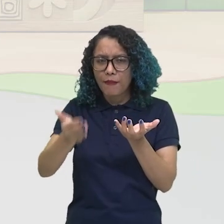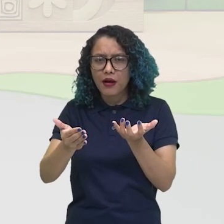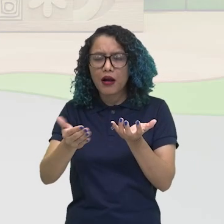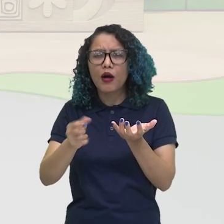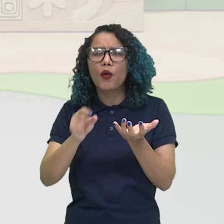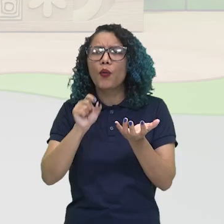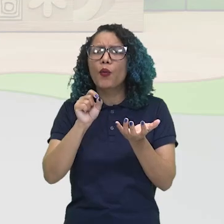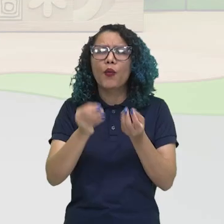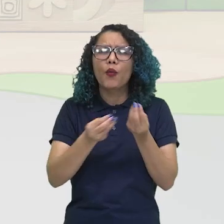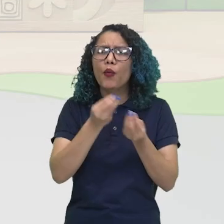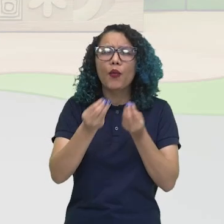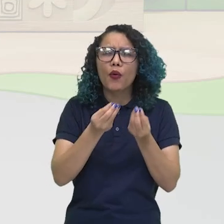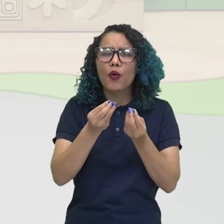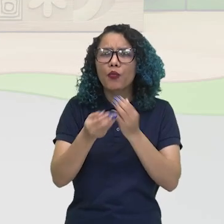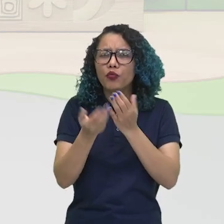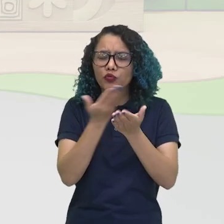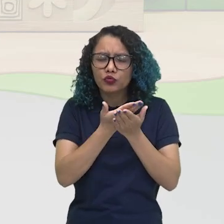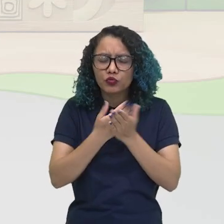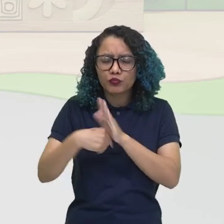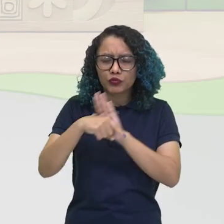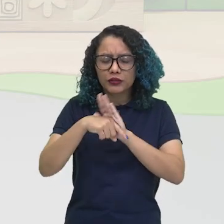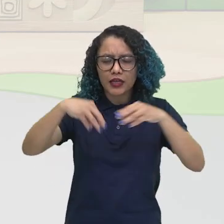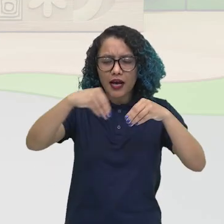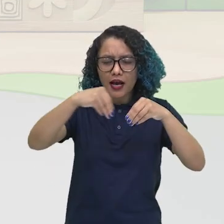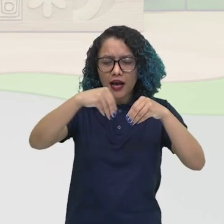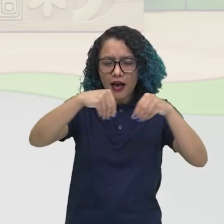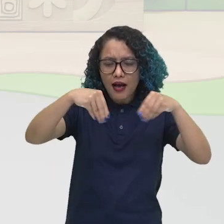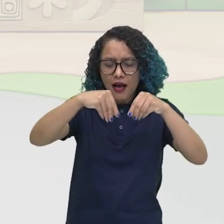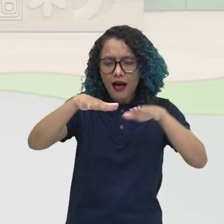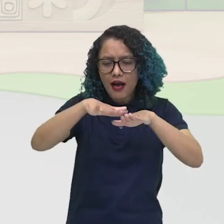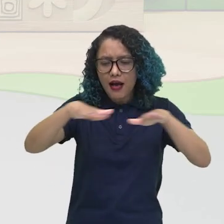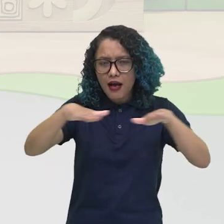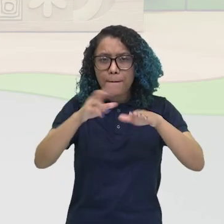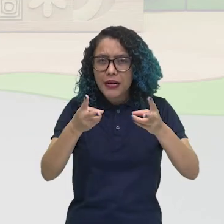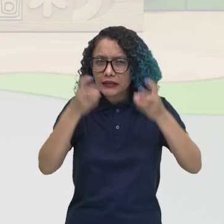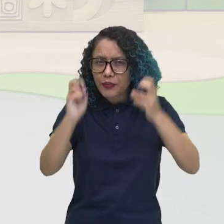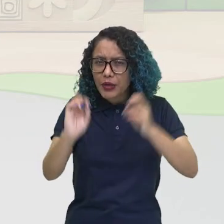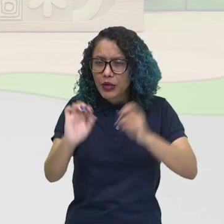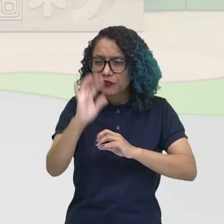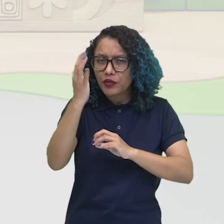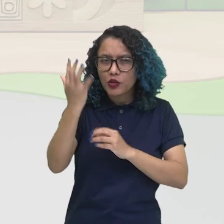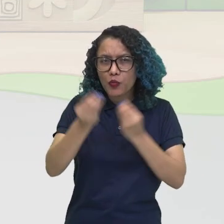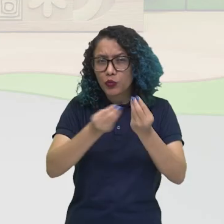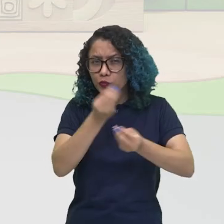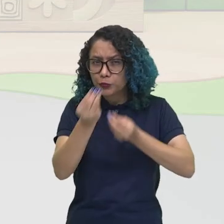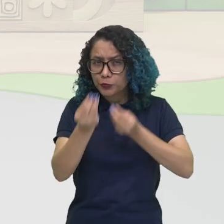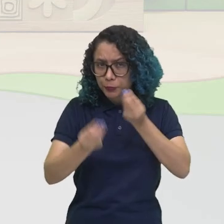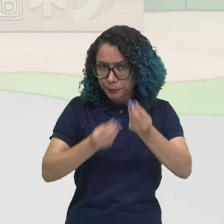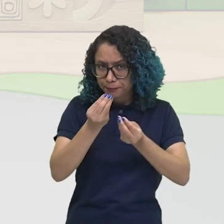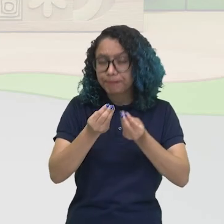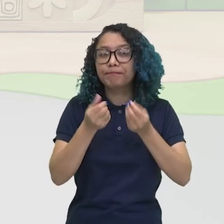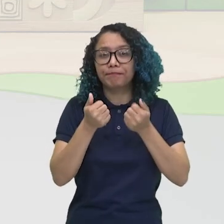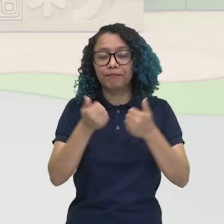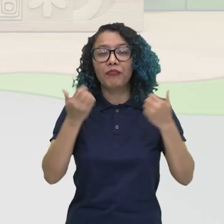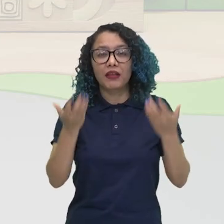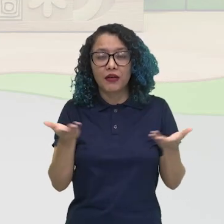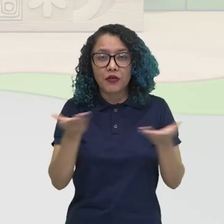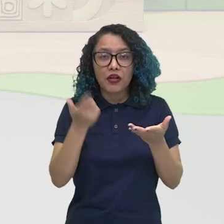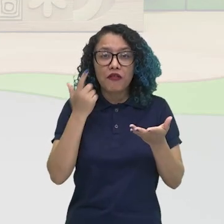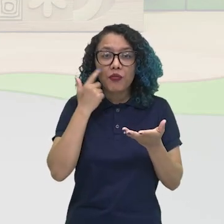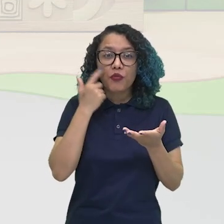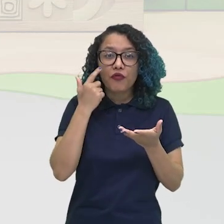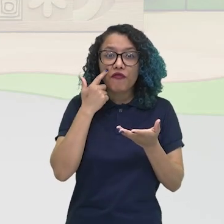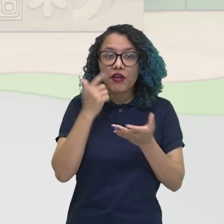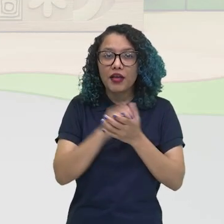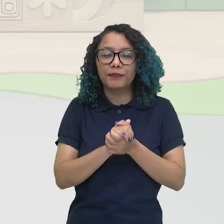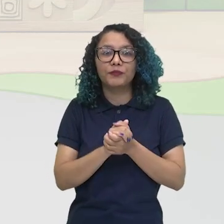na superfície, observando os seus fenômenos. Então, vamos desvendar os